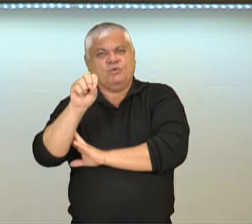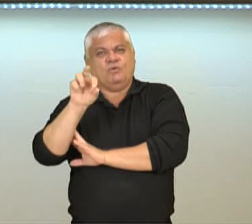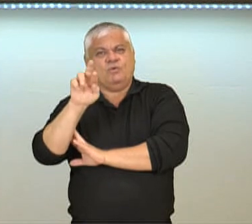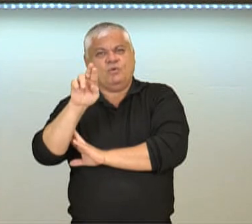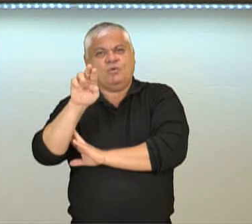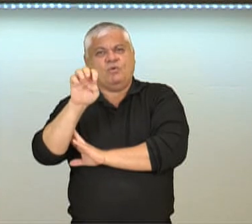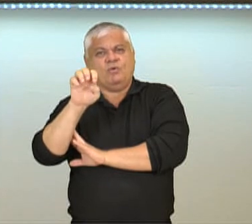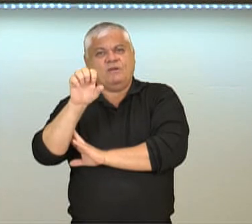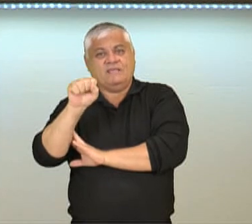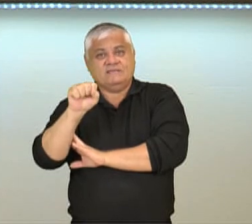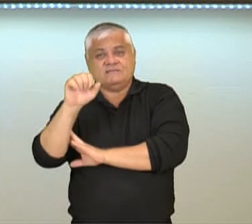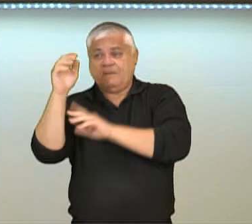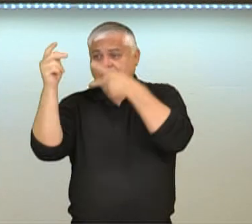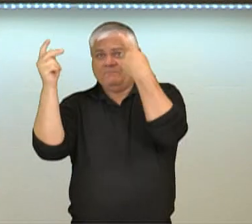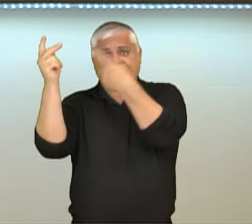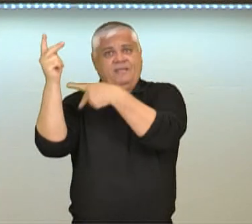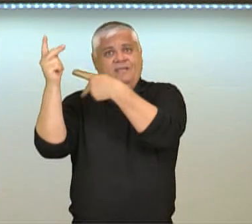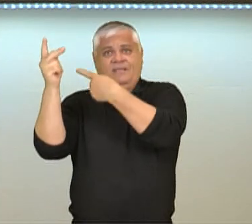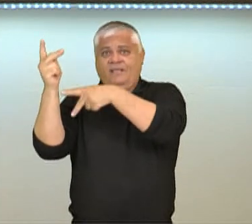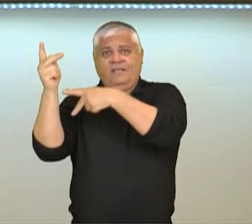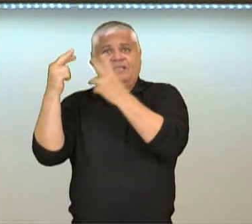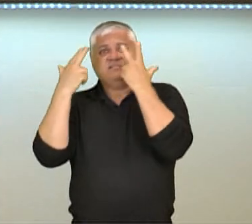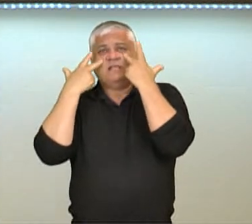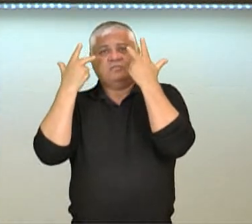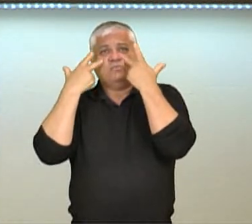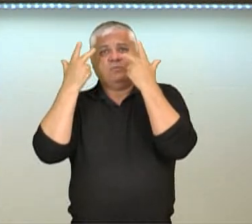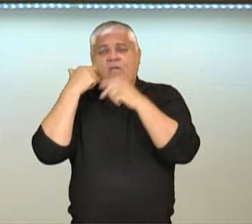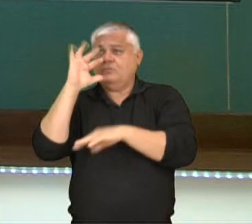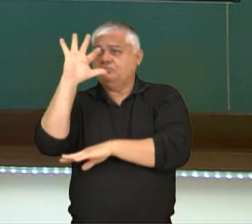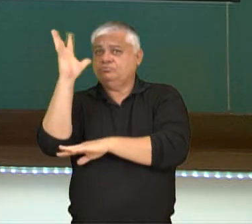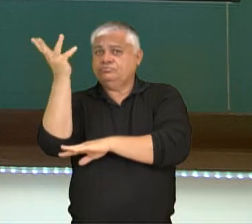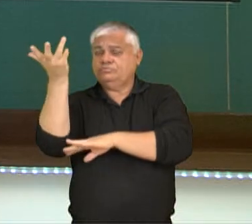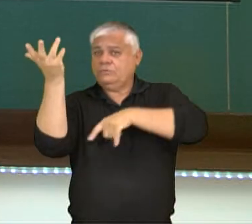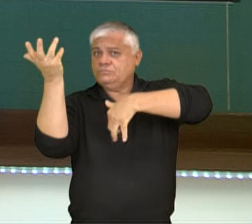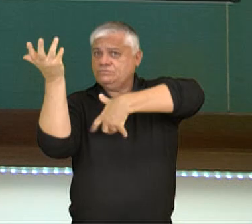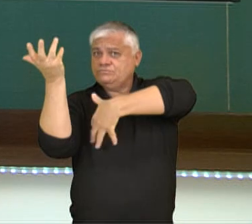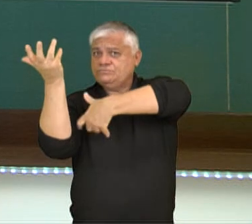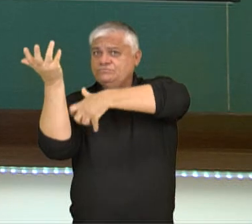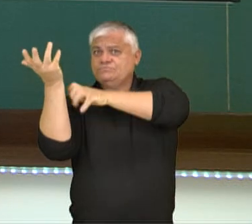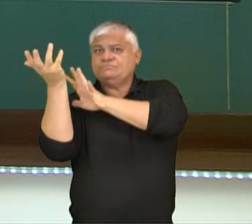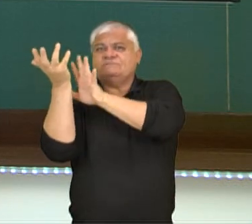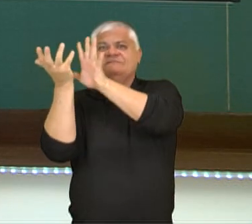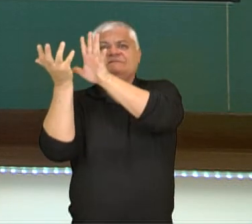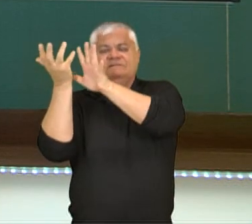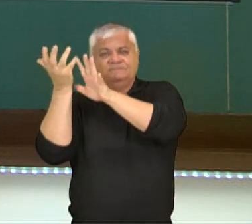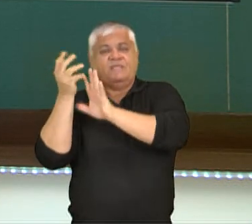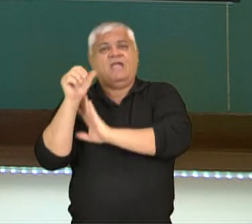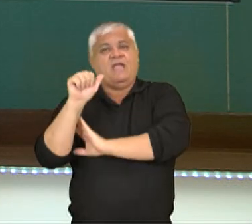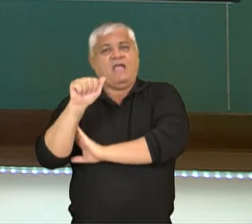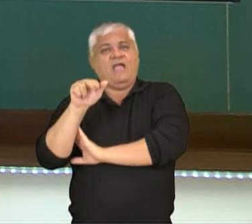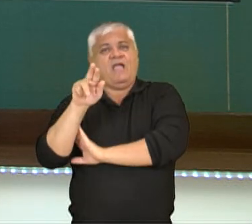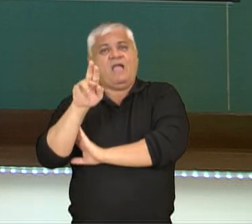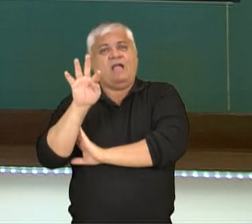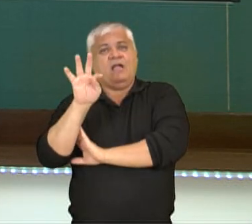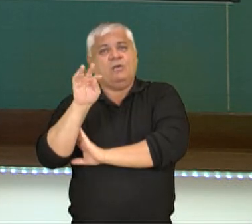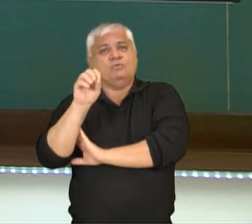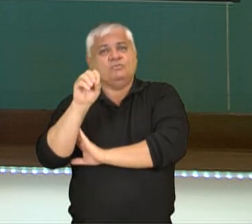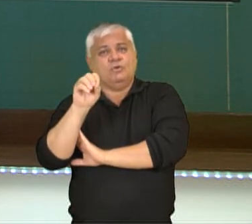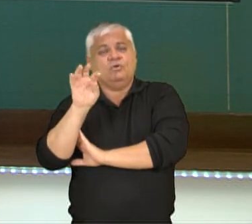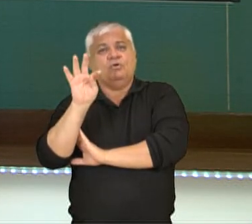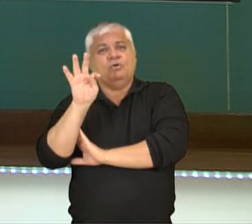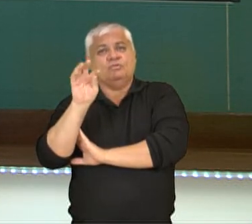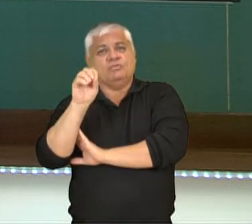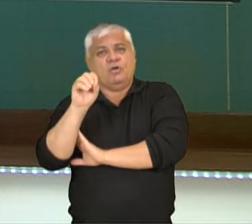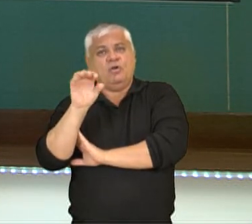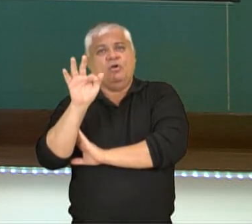Produzindo o próprio alimento. São chamados de produtores e também são chamados de organismos autotróficos ou autótrofos,